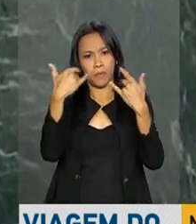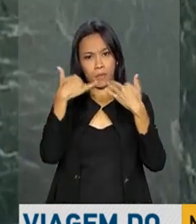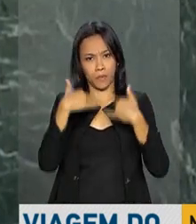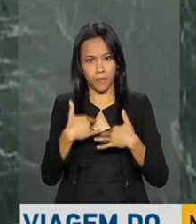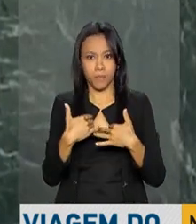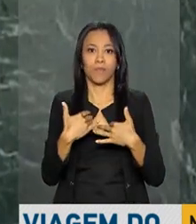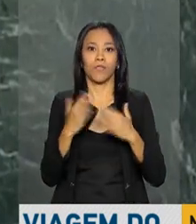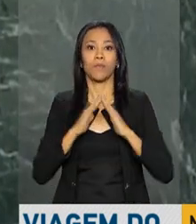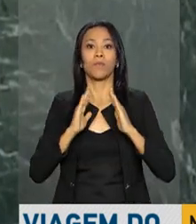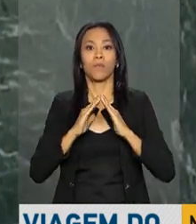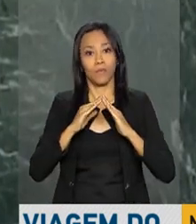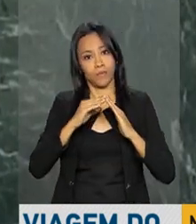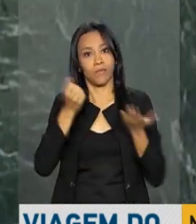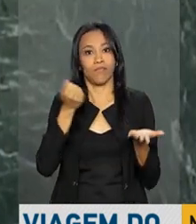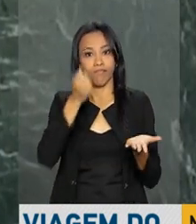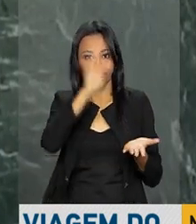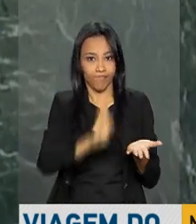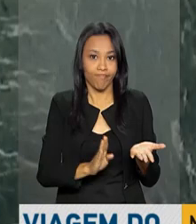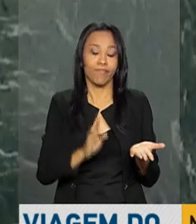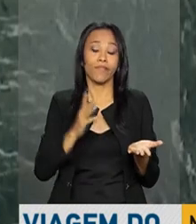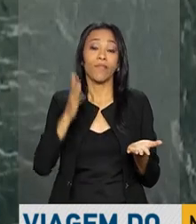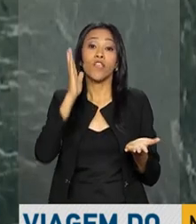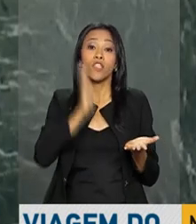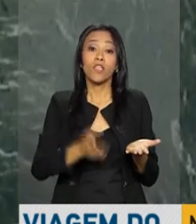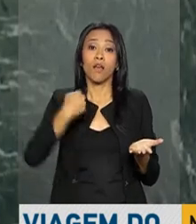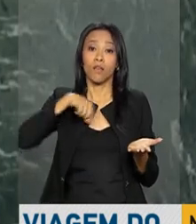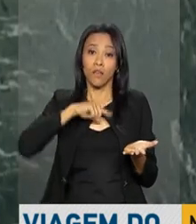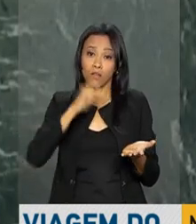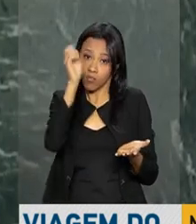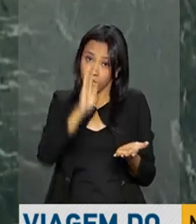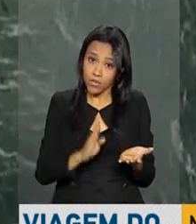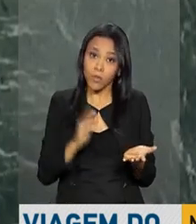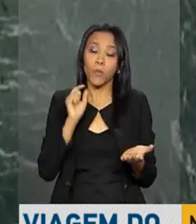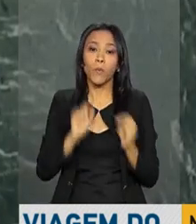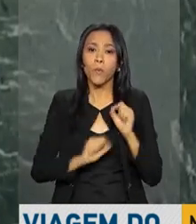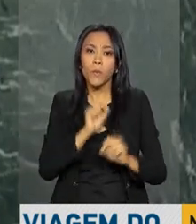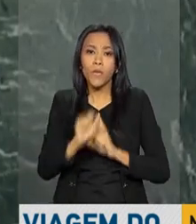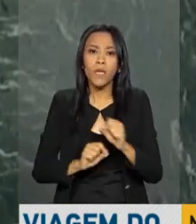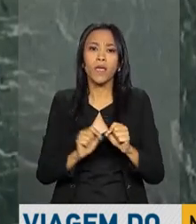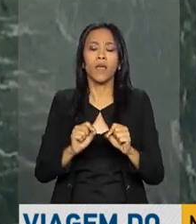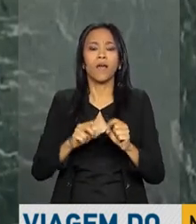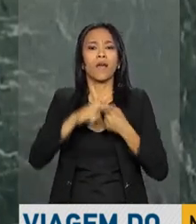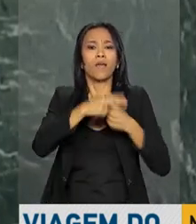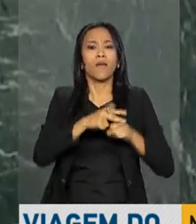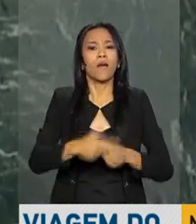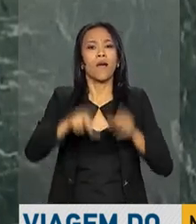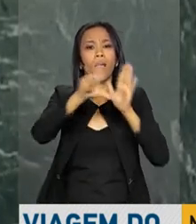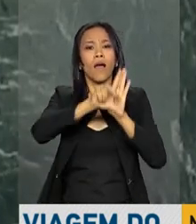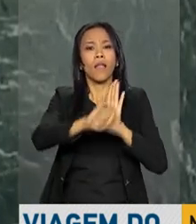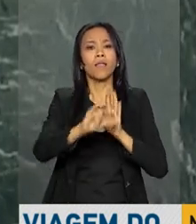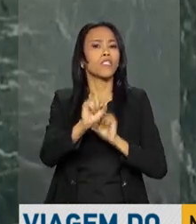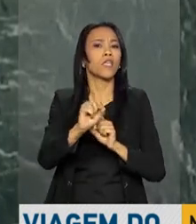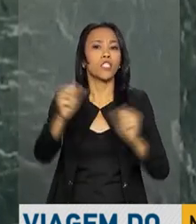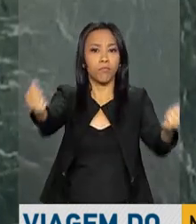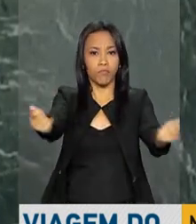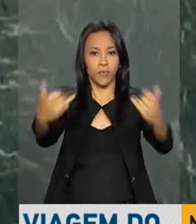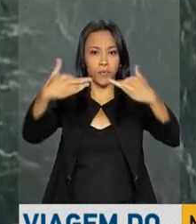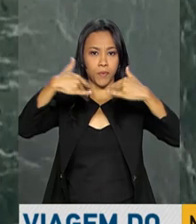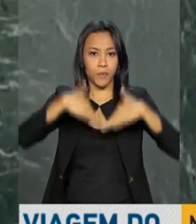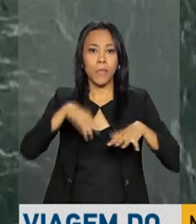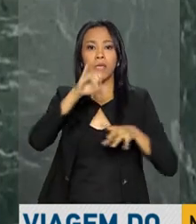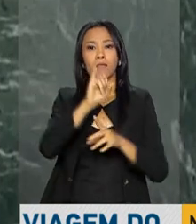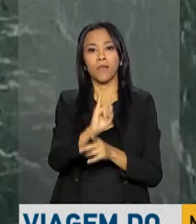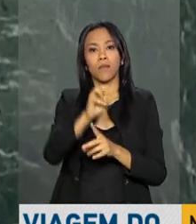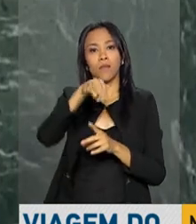do mundo. Acabamos de modernizar também a nossa lei de migração, pautados pelo